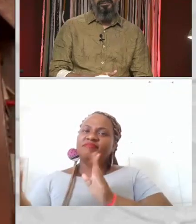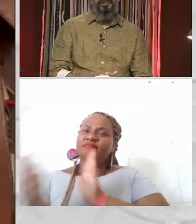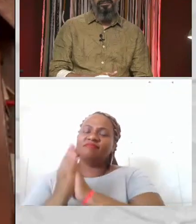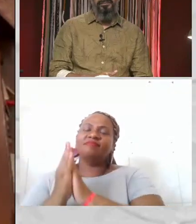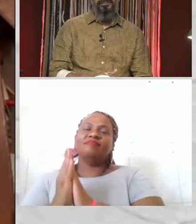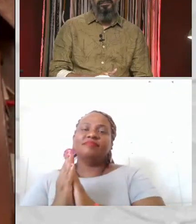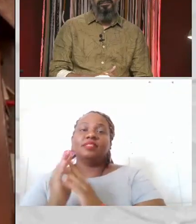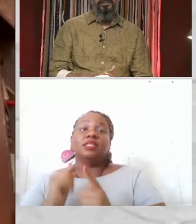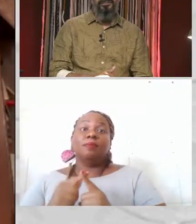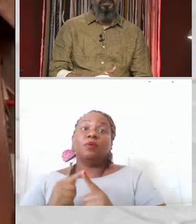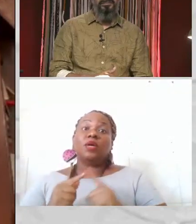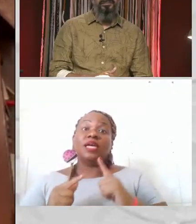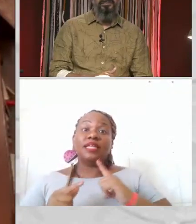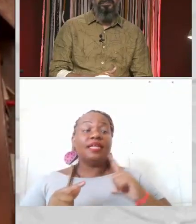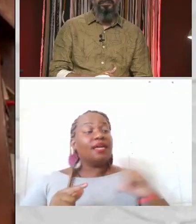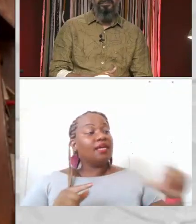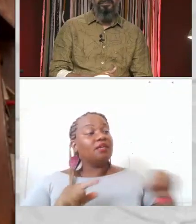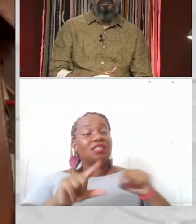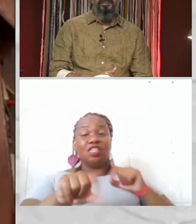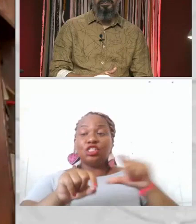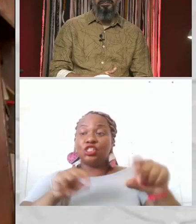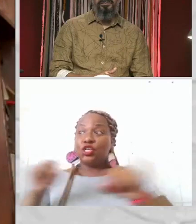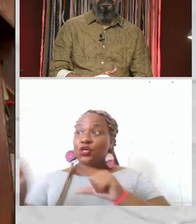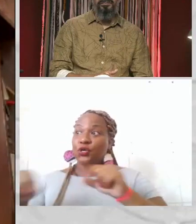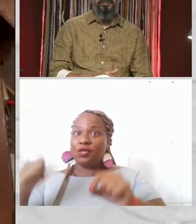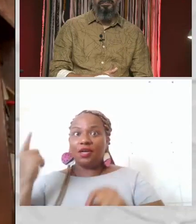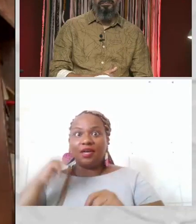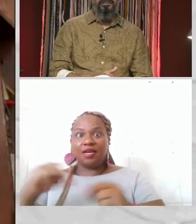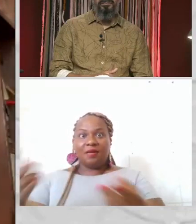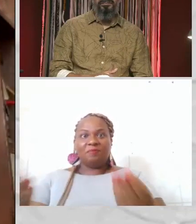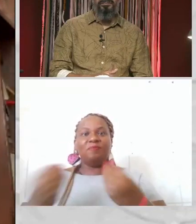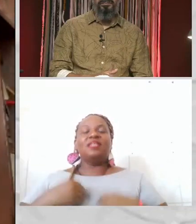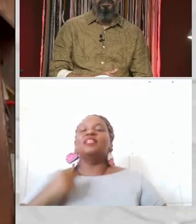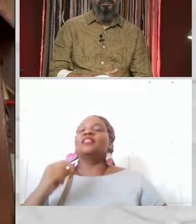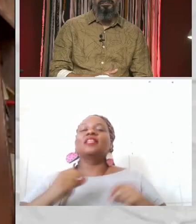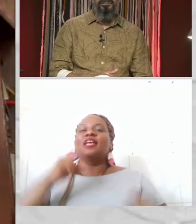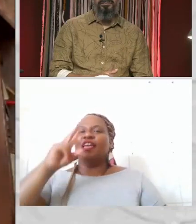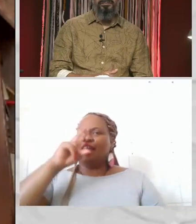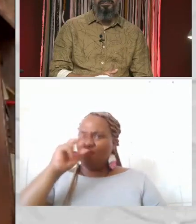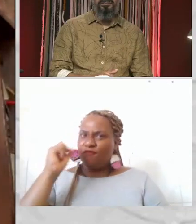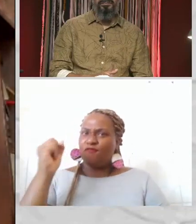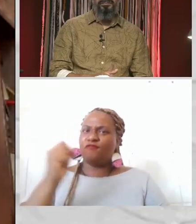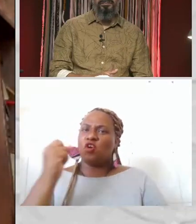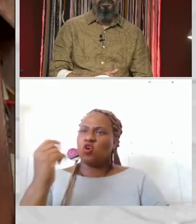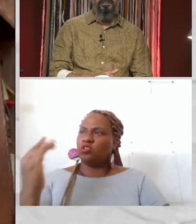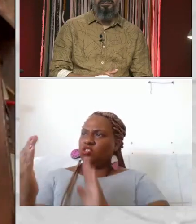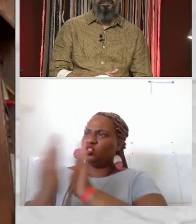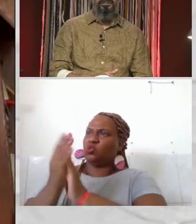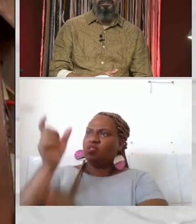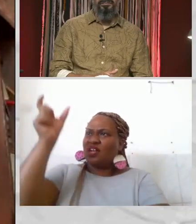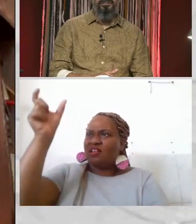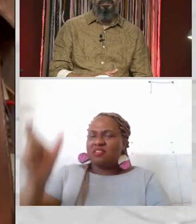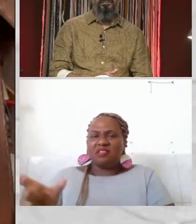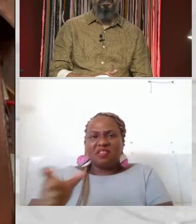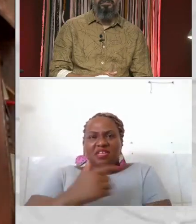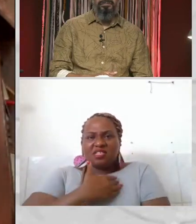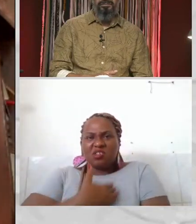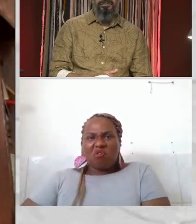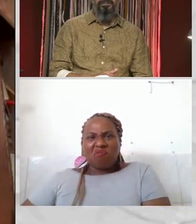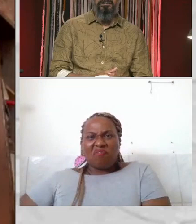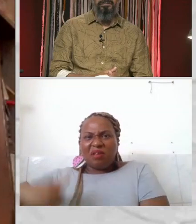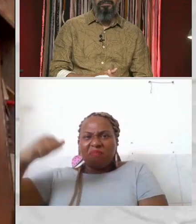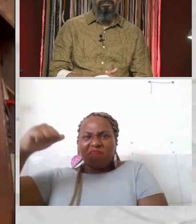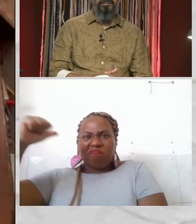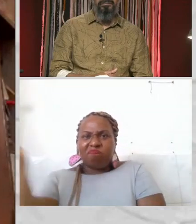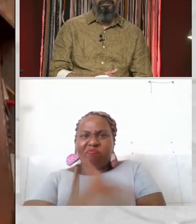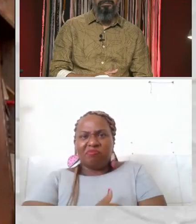que eu fiz me garantem a fortaleza de enfrentar esse desgoverno que aí está. Então, e esses